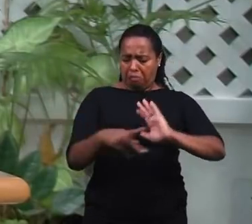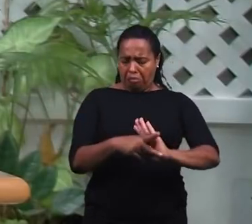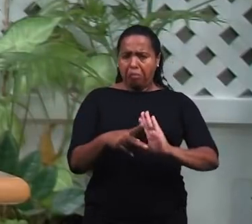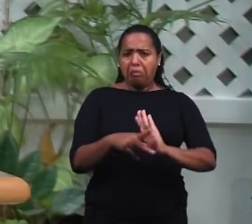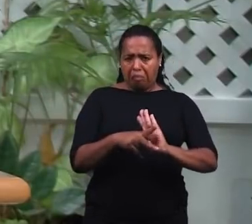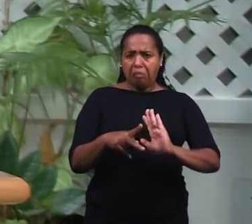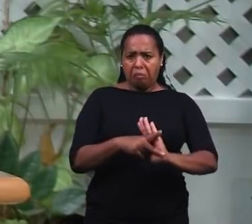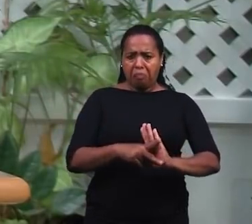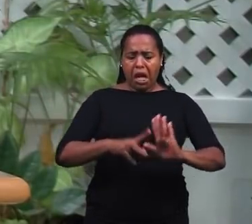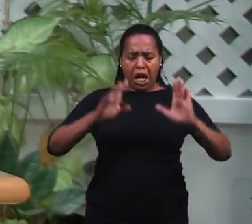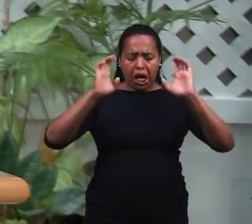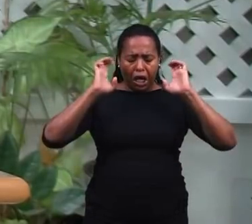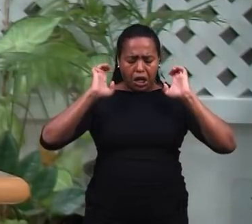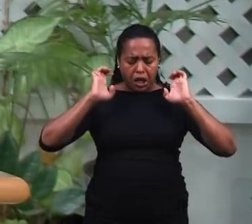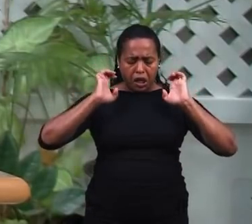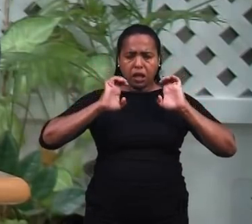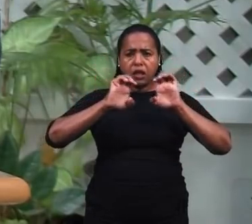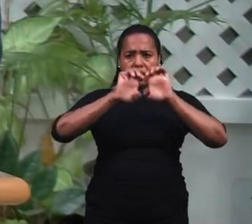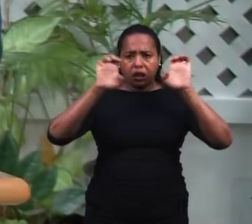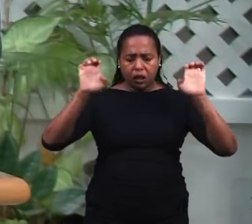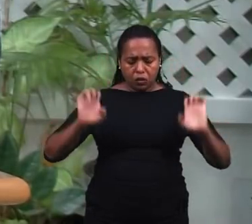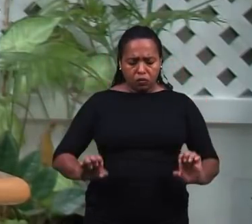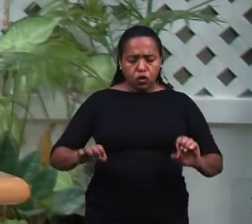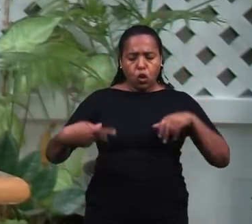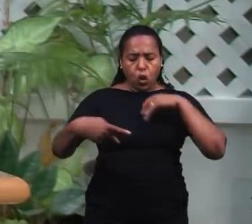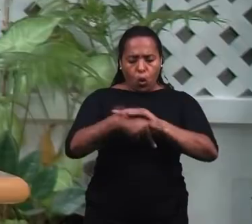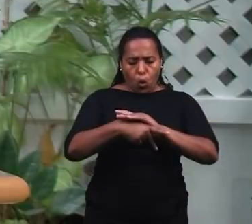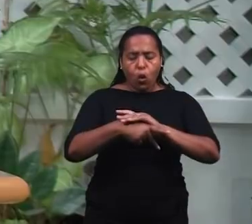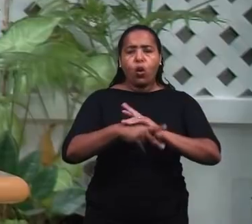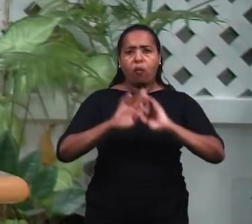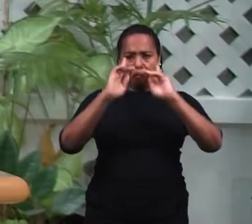homem em si. O que, por certo,